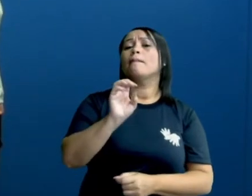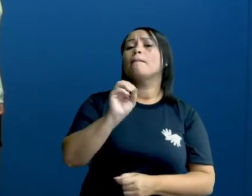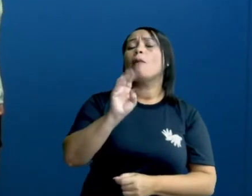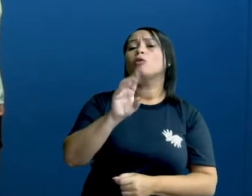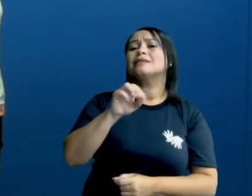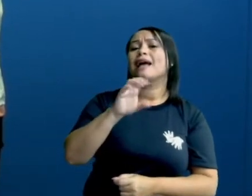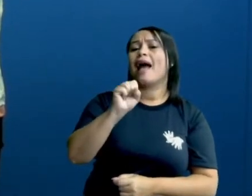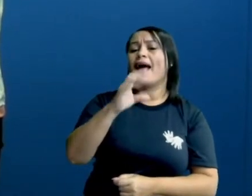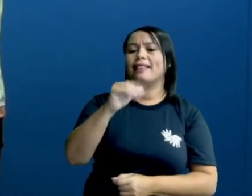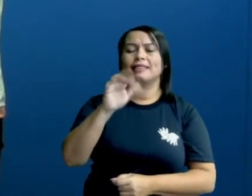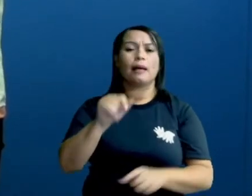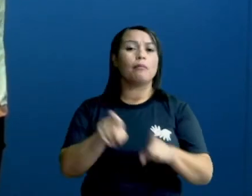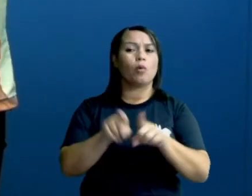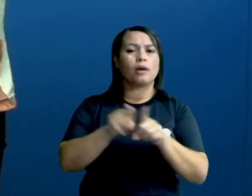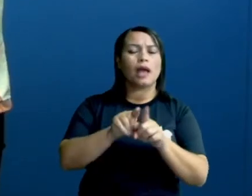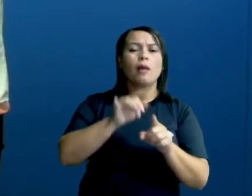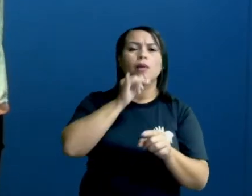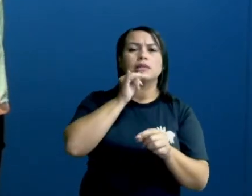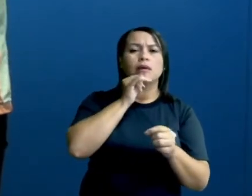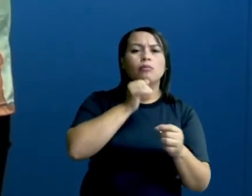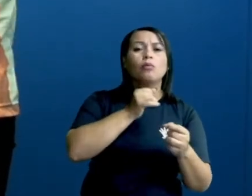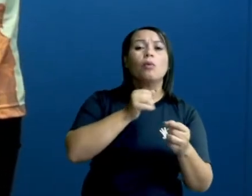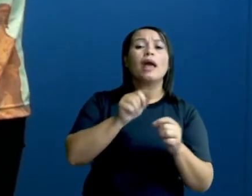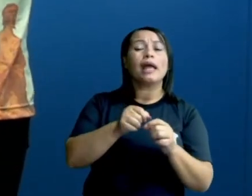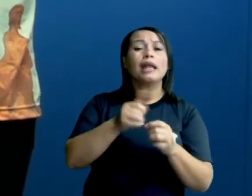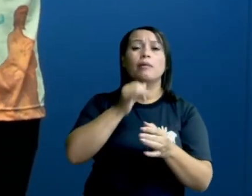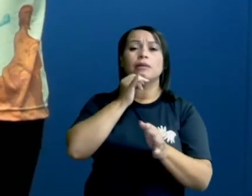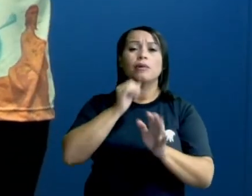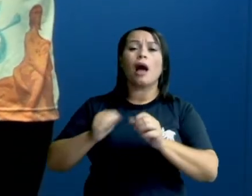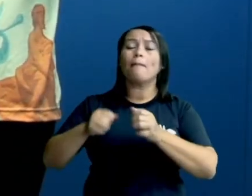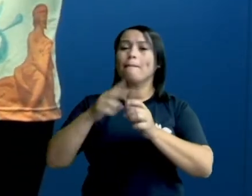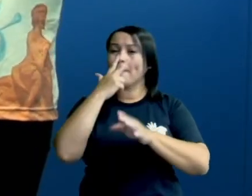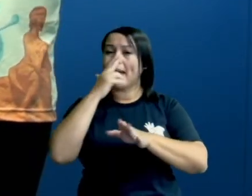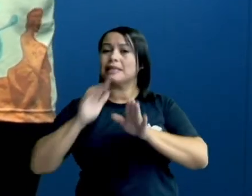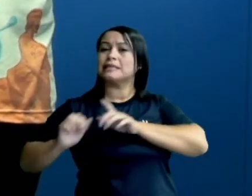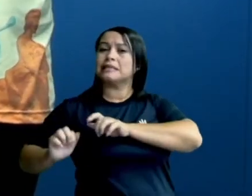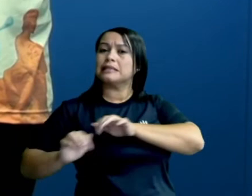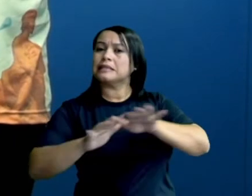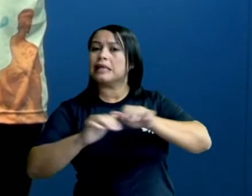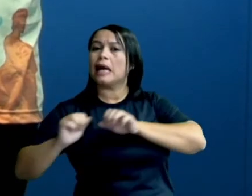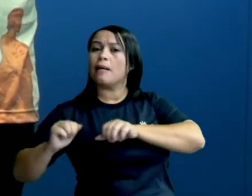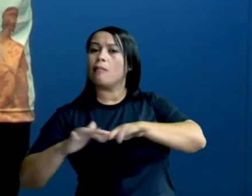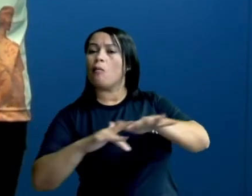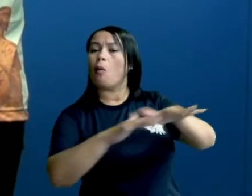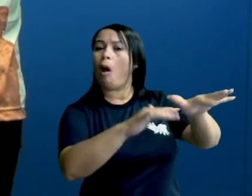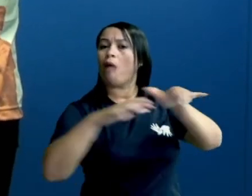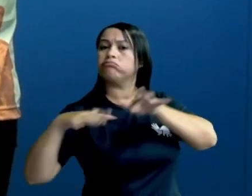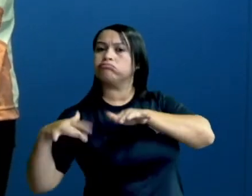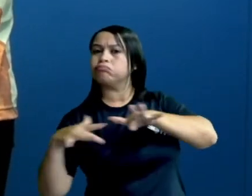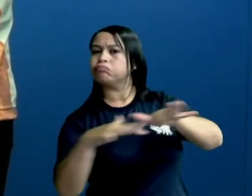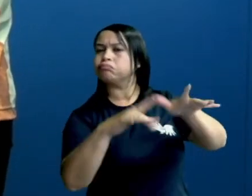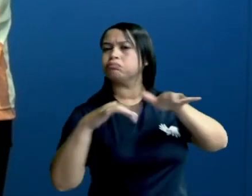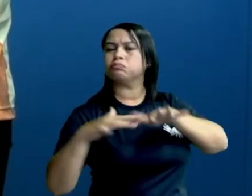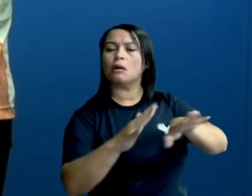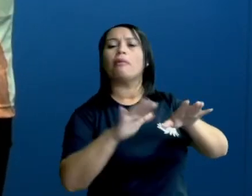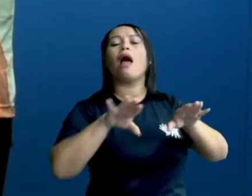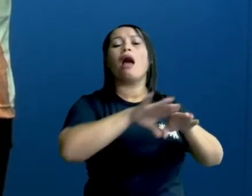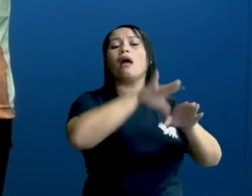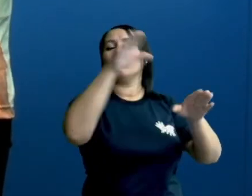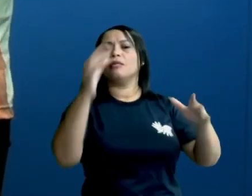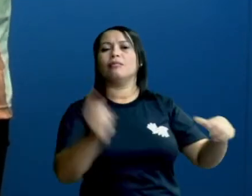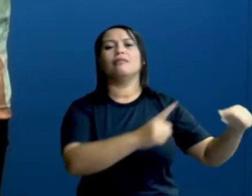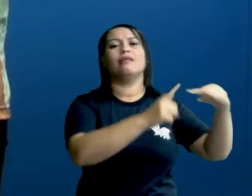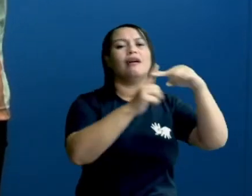lá circundar os holandeses e cada vez mais ele vai colocando os holandeses para dentro dos Montes das Tabocas, né? Vai emboscando esses holandeses